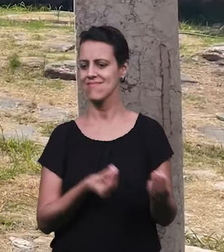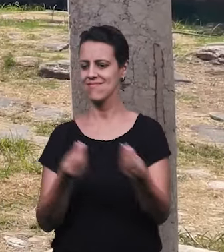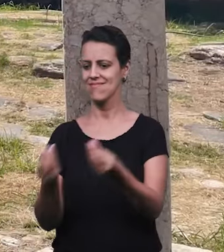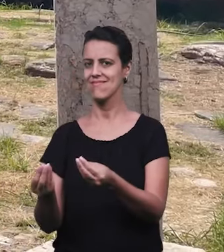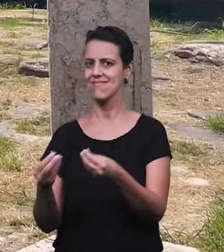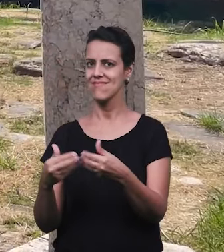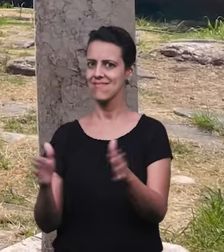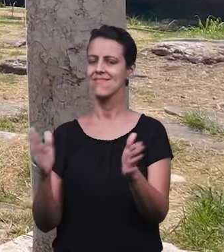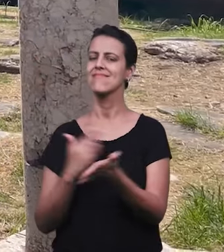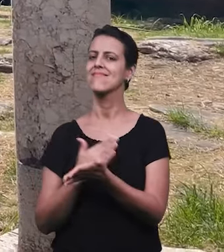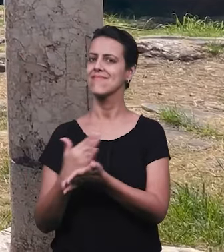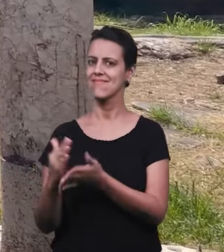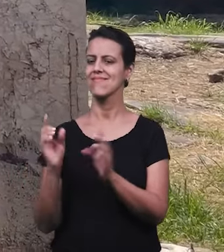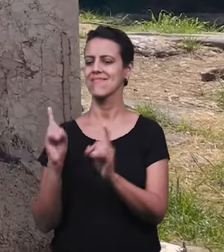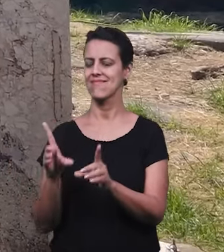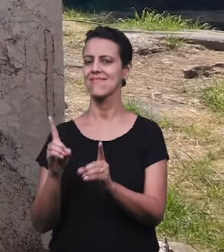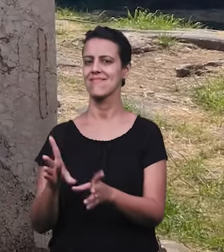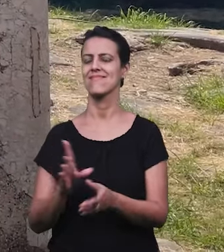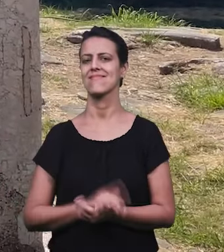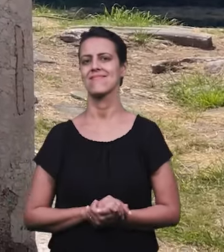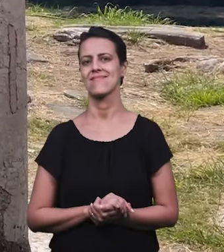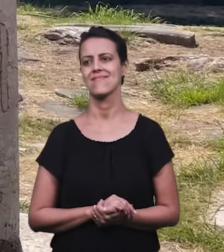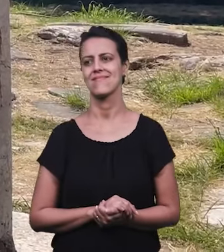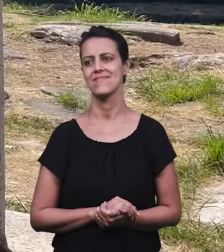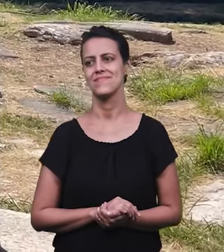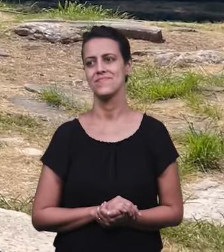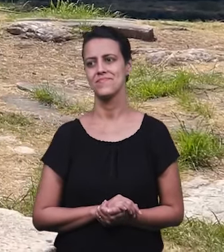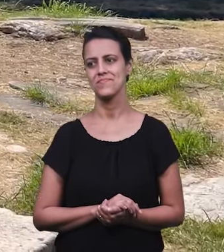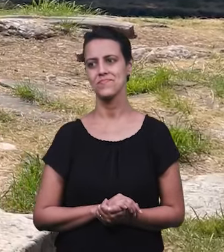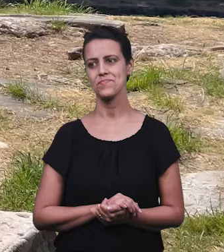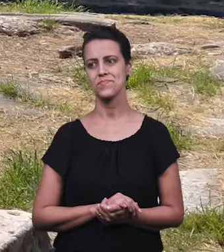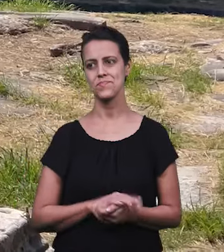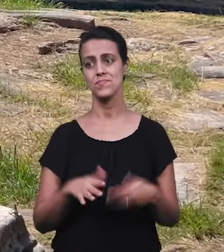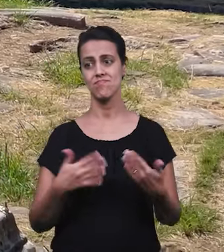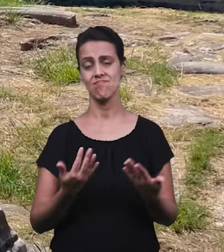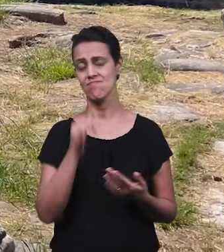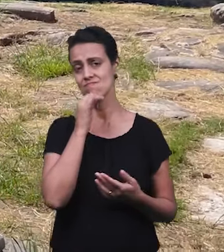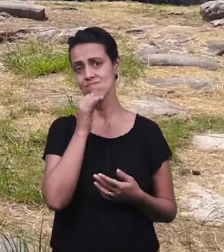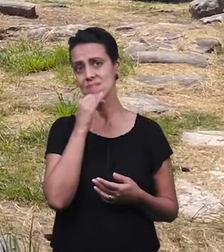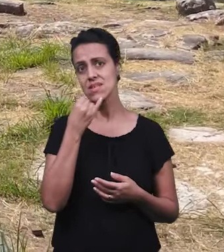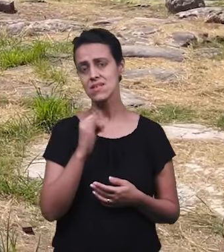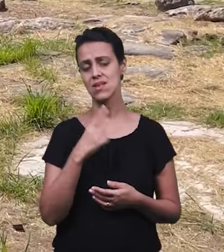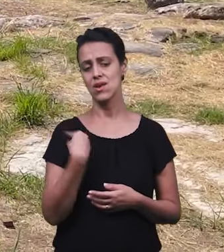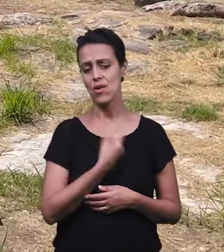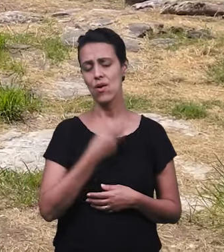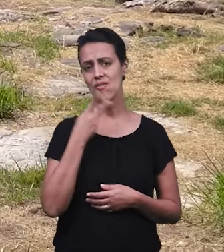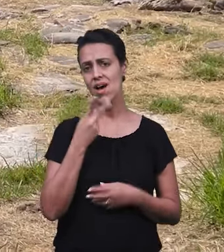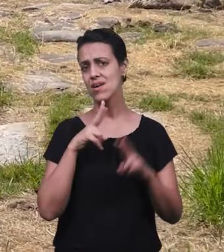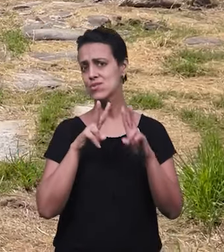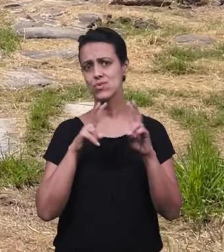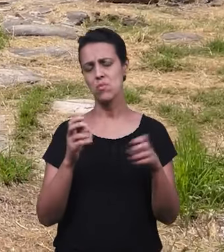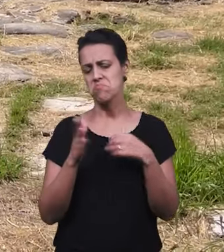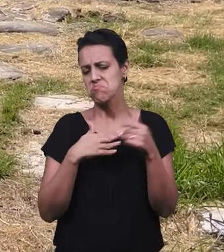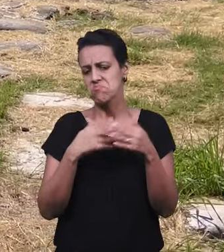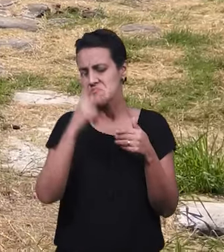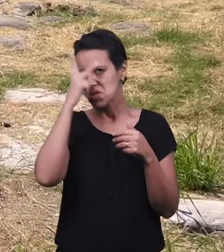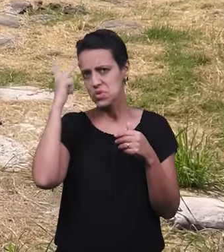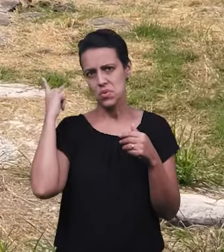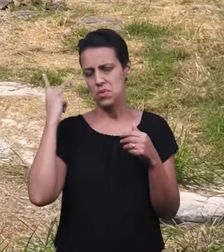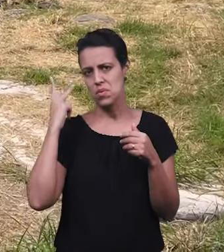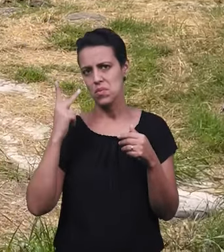né? Amém, glória a Jesus. Muito Aliás, o Senhor Jesus, se nós falarmos sobre qualquer pessoa, qualquer ser humano,